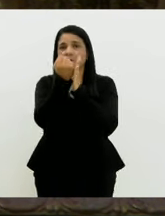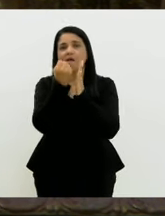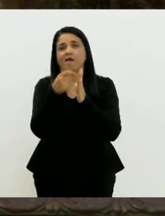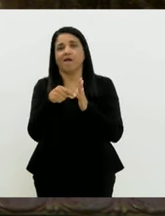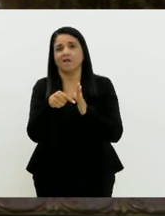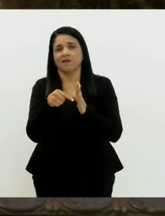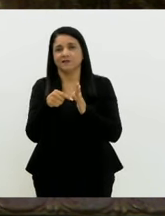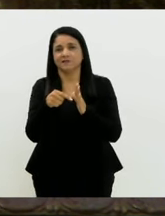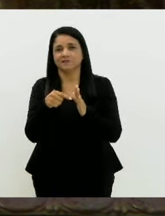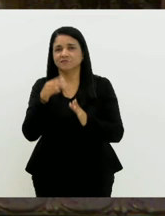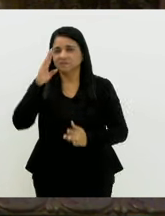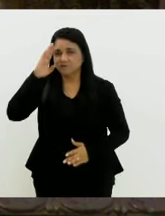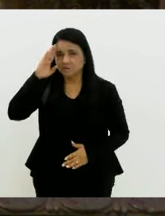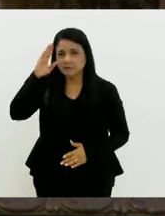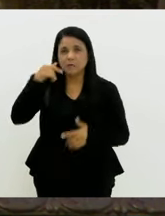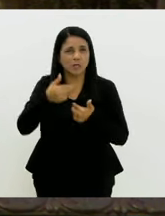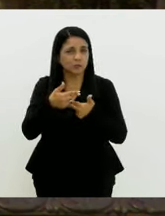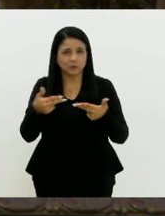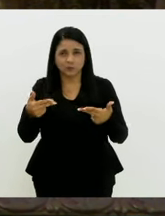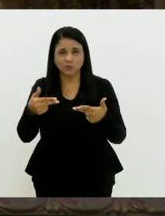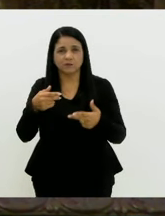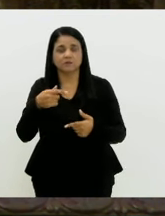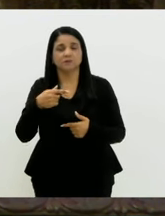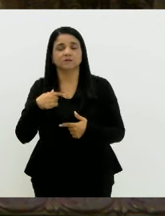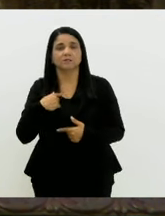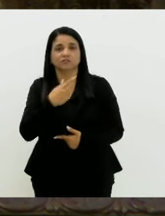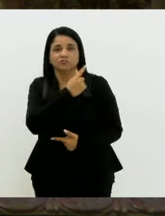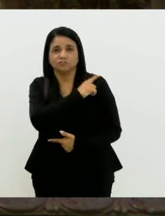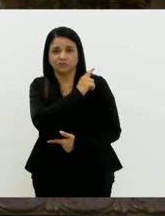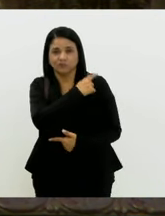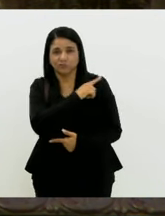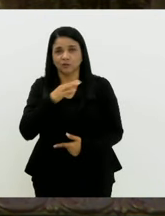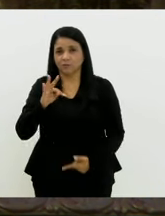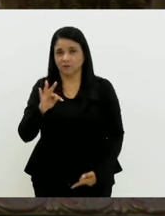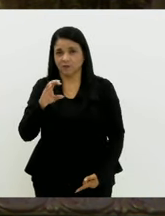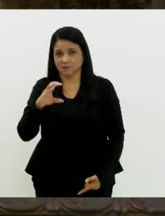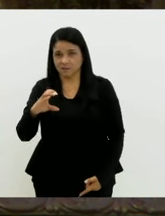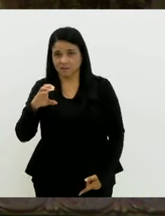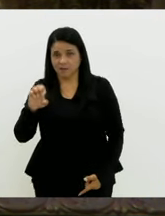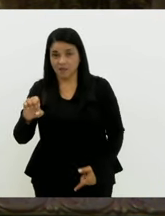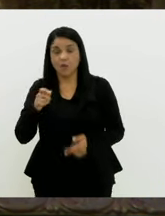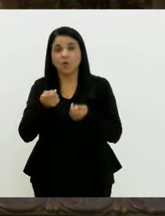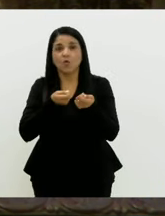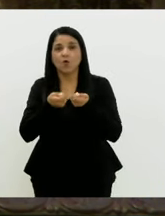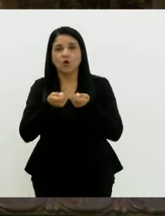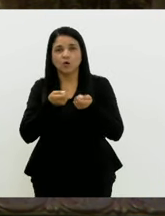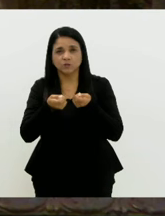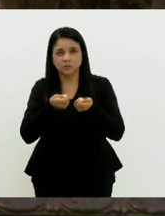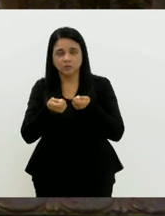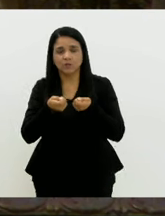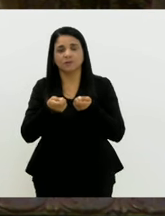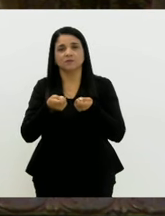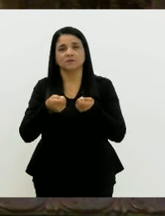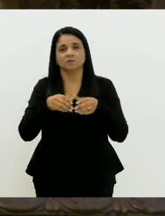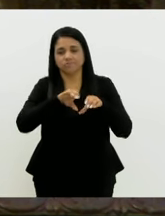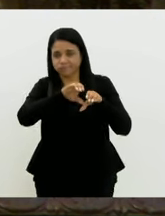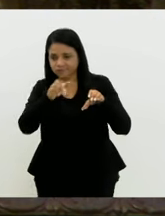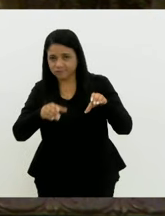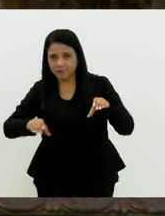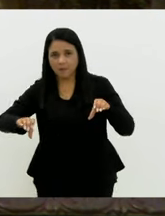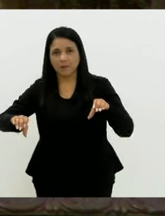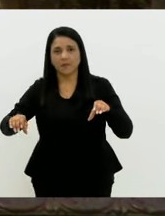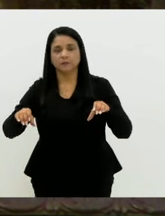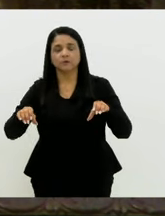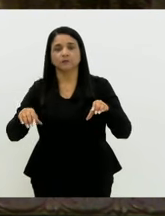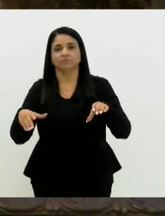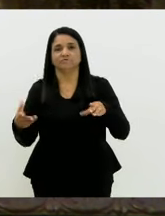as maiores prioridades da atual gestão do TCE, que são o controle externo do saneamento básico, para fazer